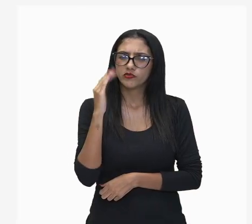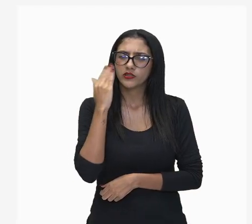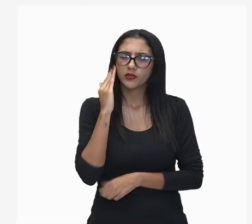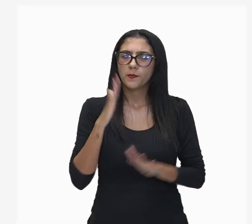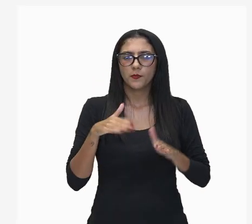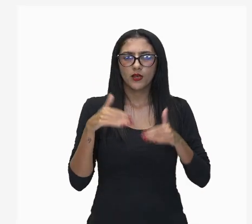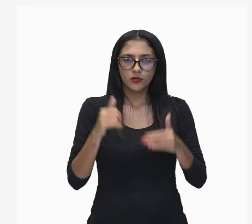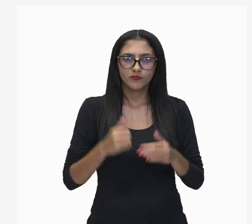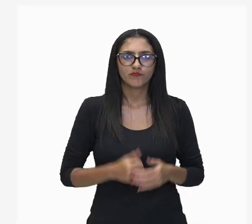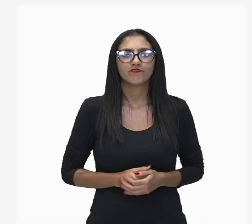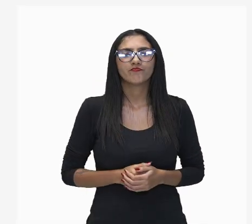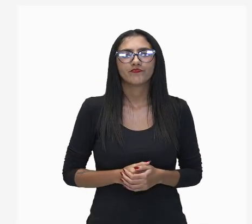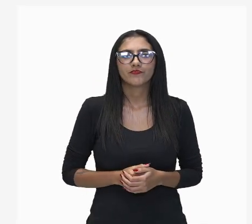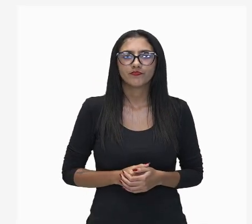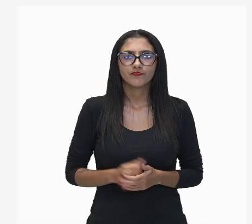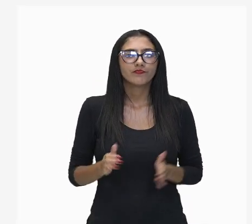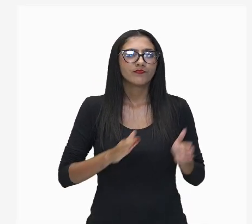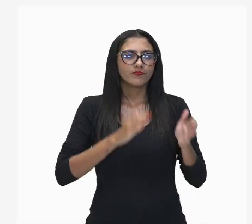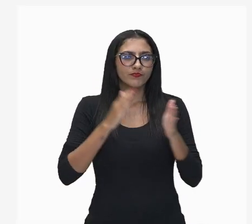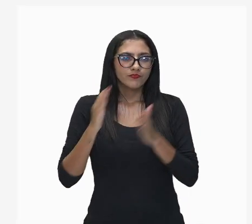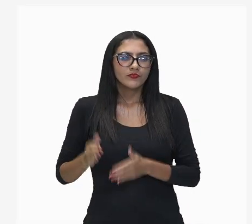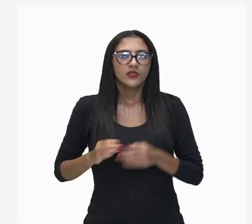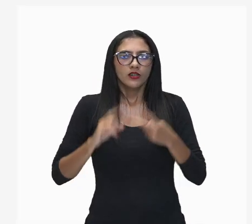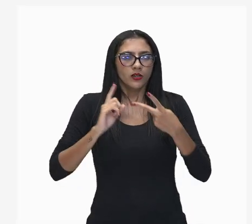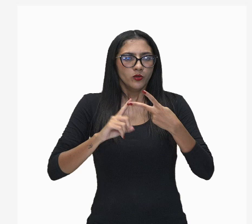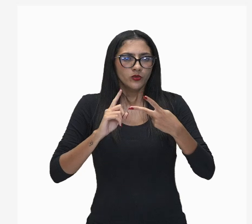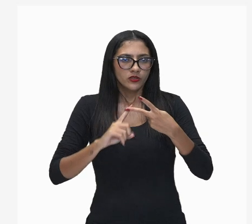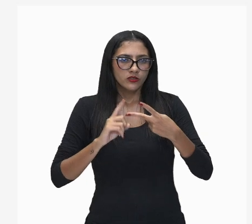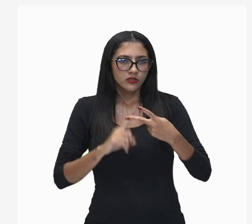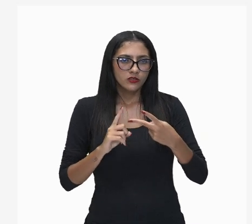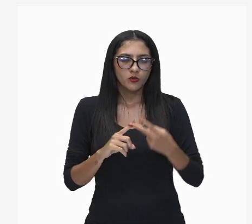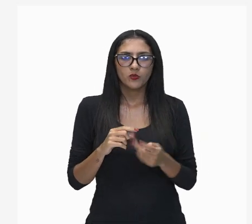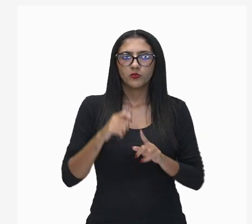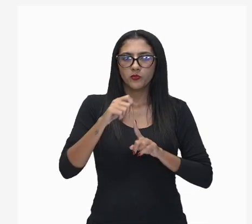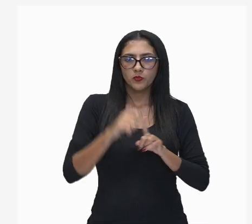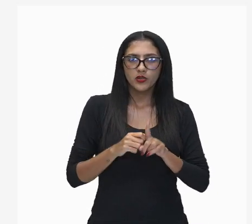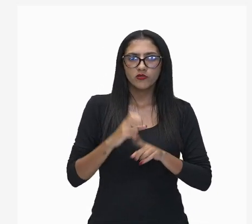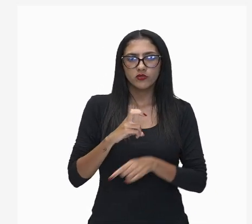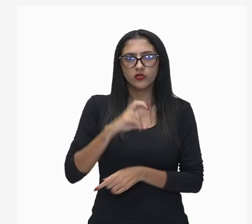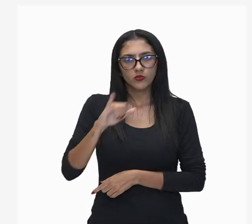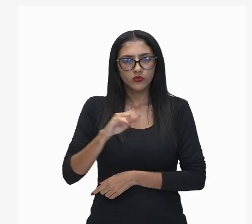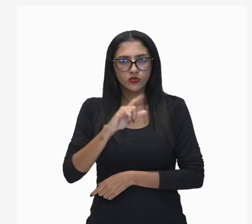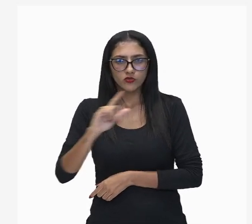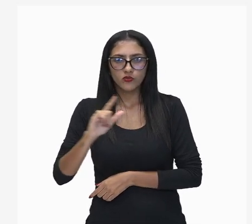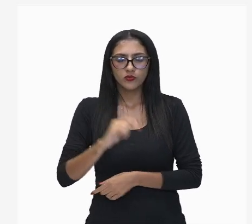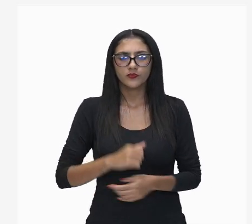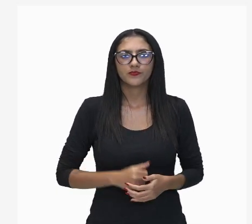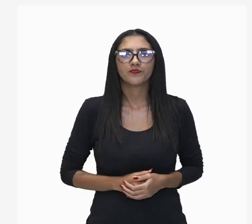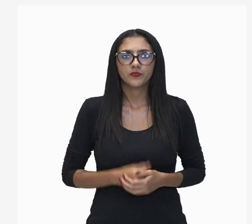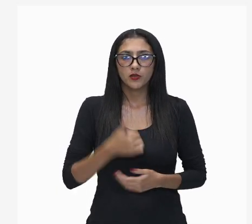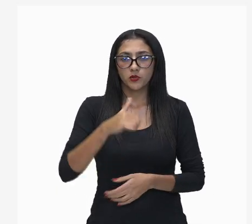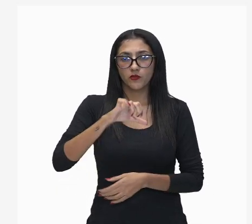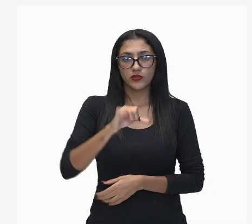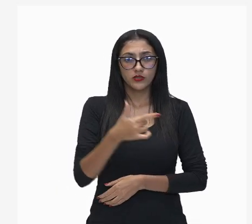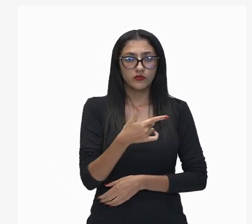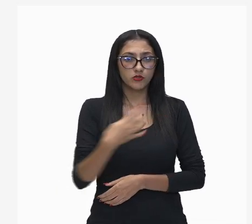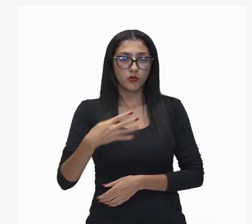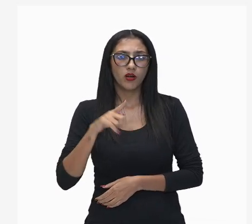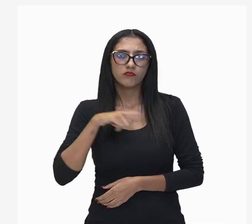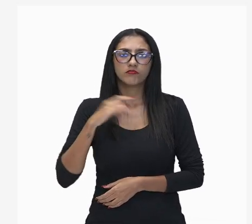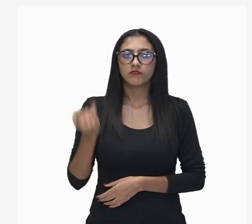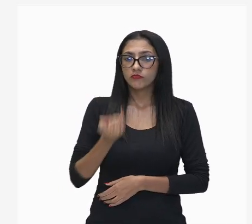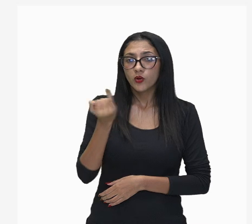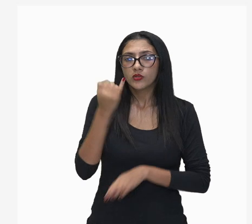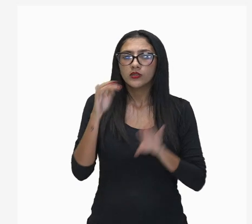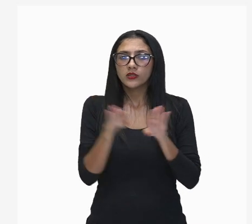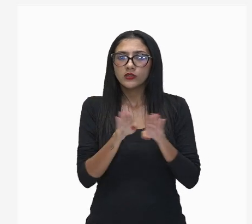segundo 5 de julho, ou Revolta Populista de 1924. Foi uma importante revolta